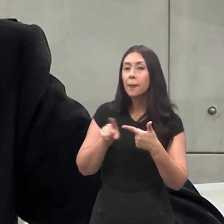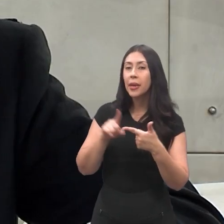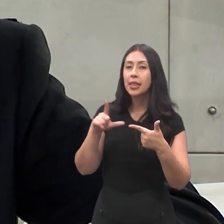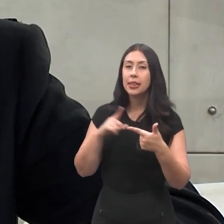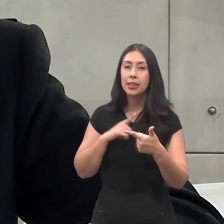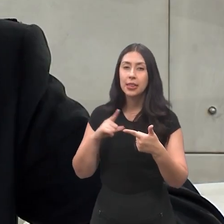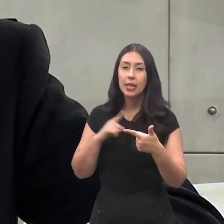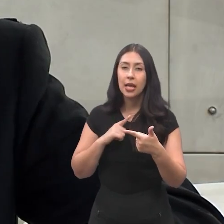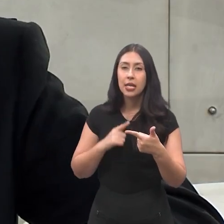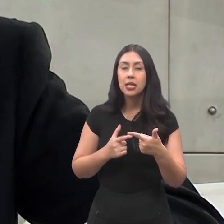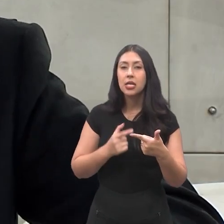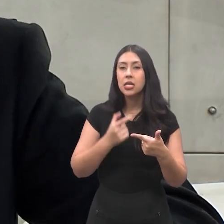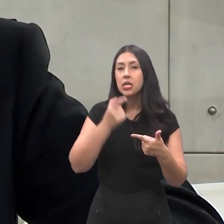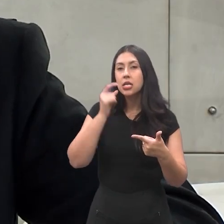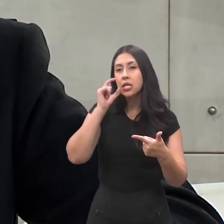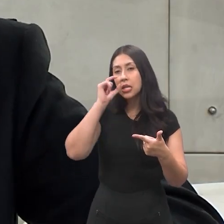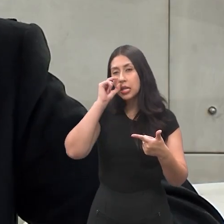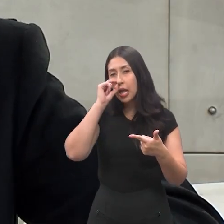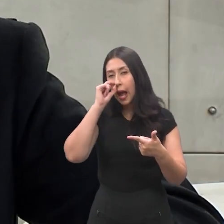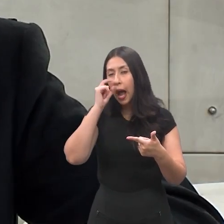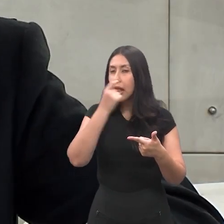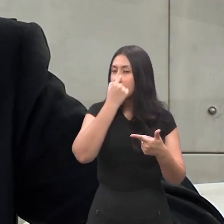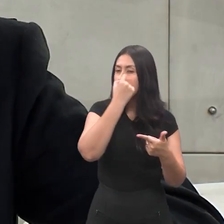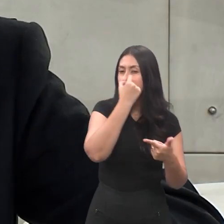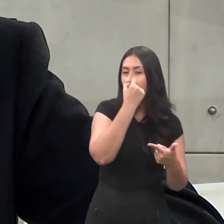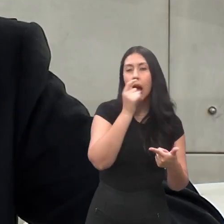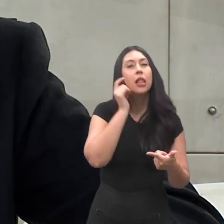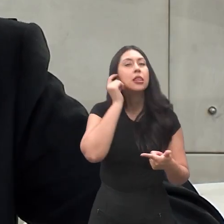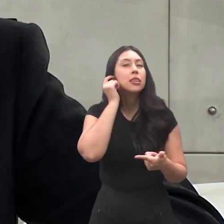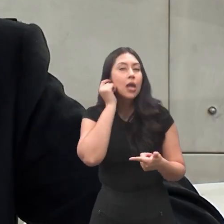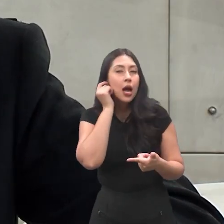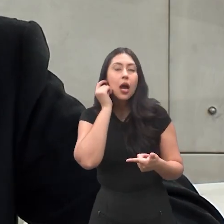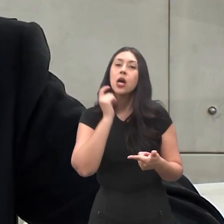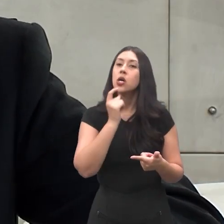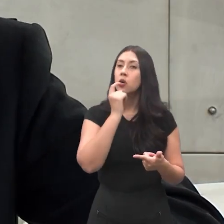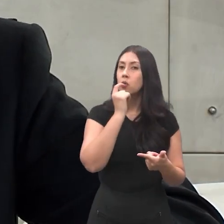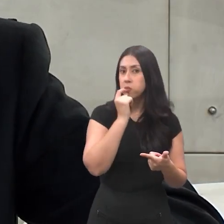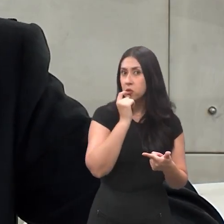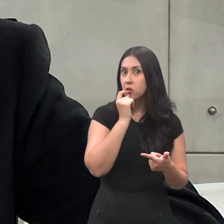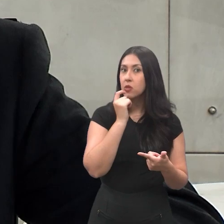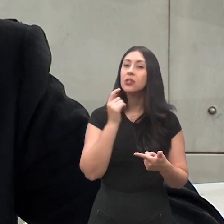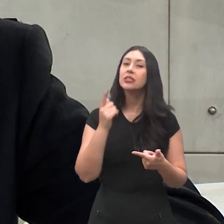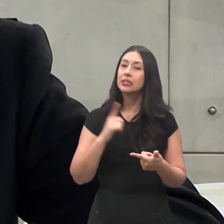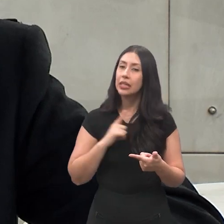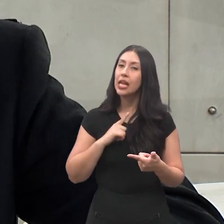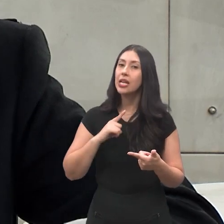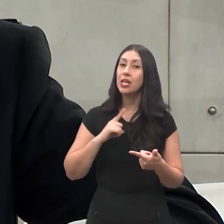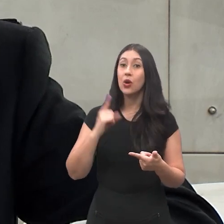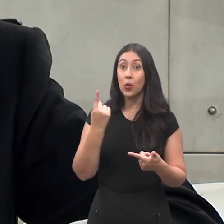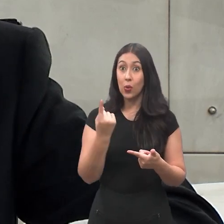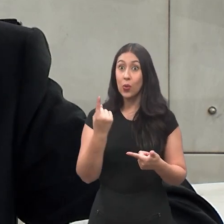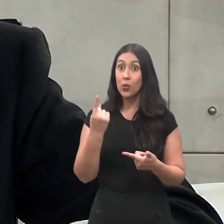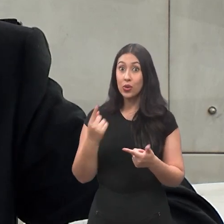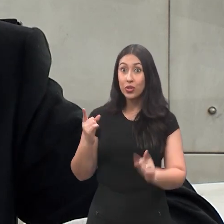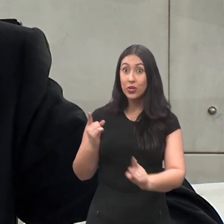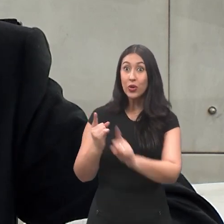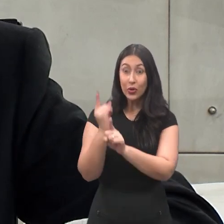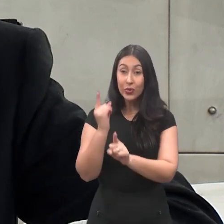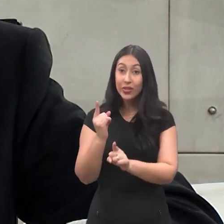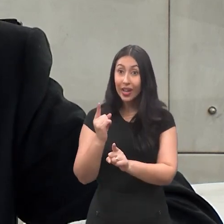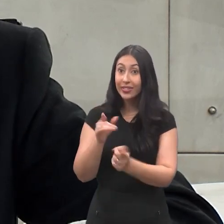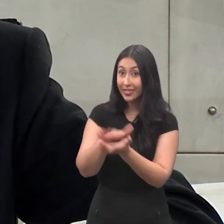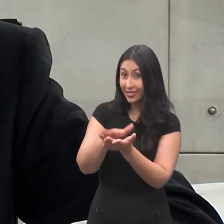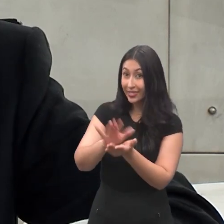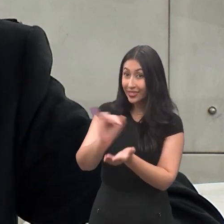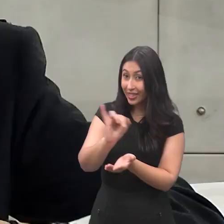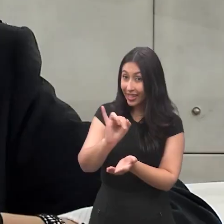uma espécie de piercing, que a gente brinca, o piercing pré-histórico, né? A gente tem um muito bonito encontrado aqui em Jacareí, que é de